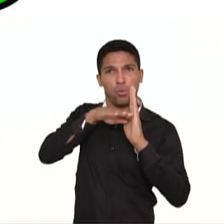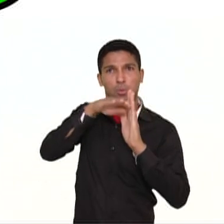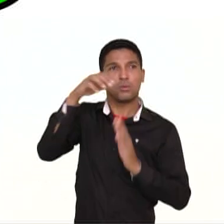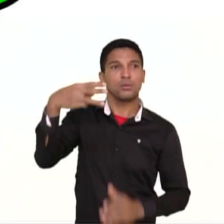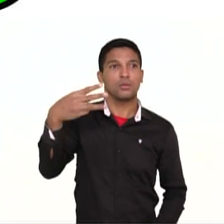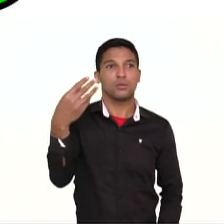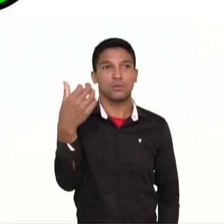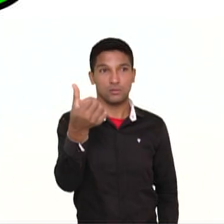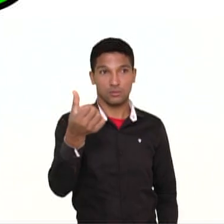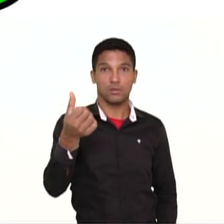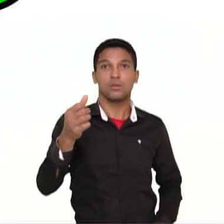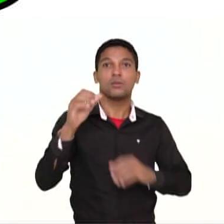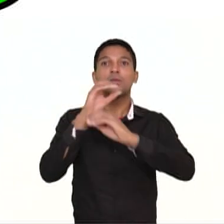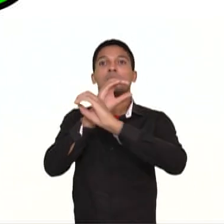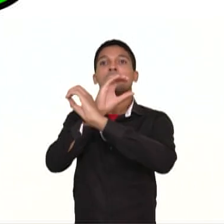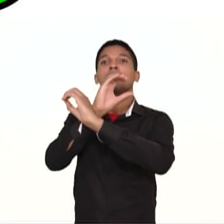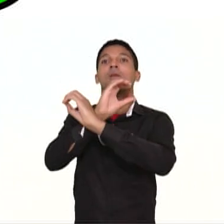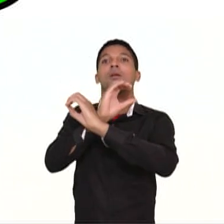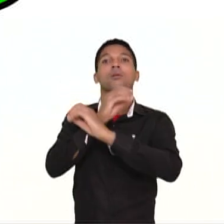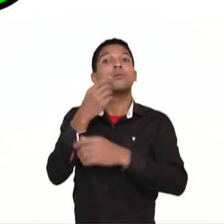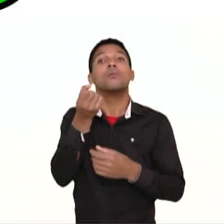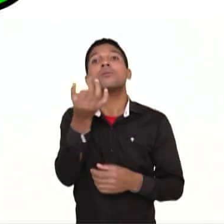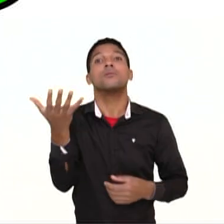a correção.